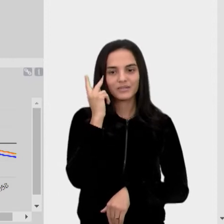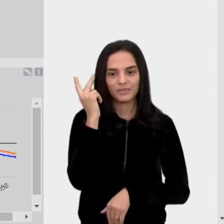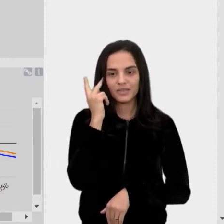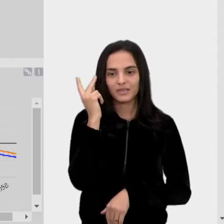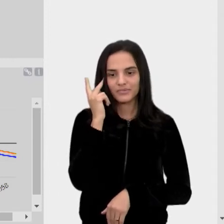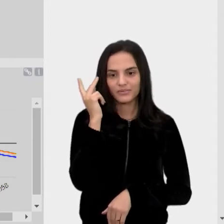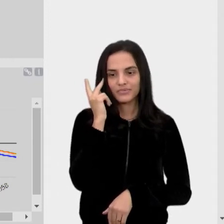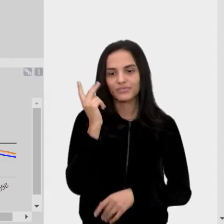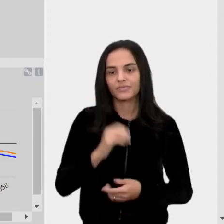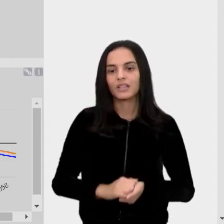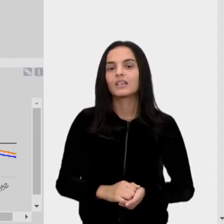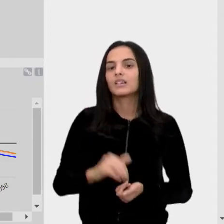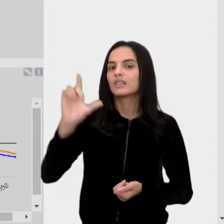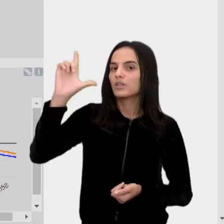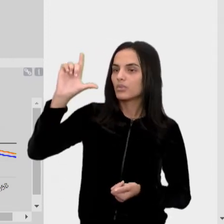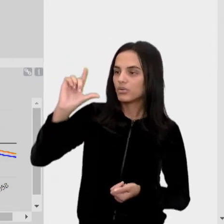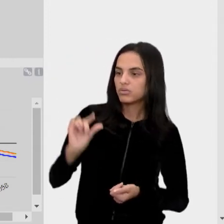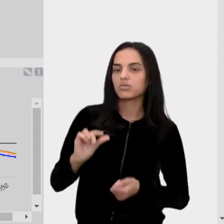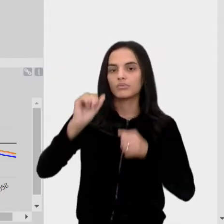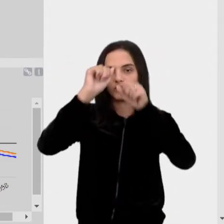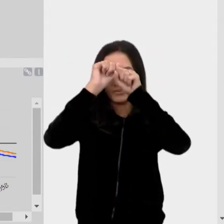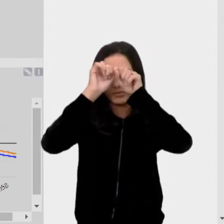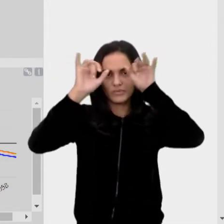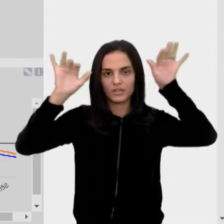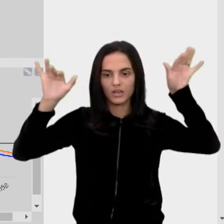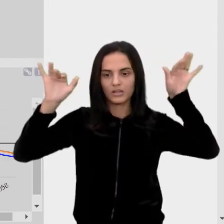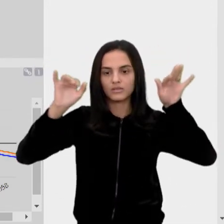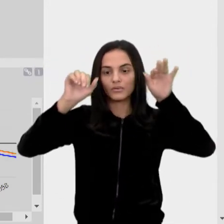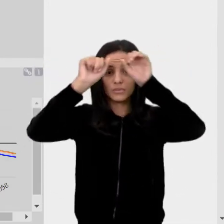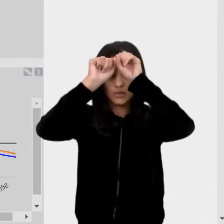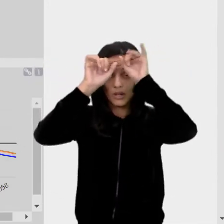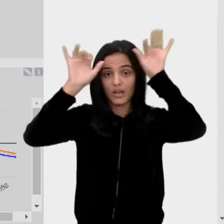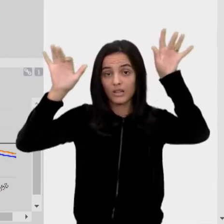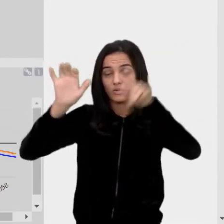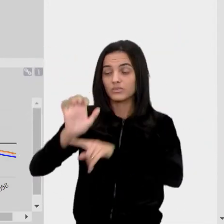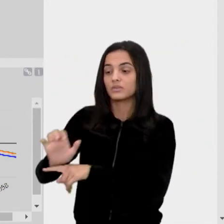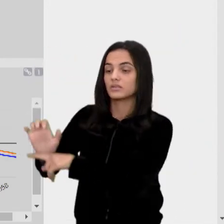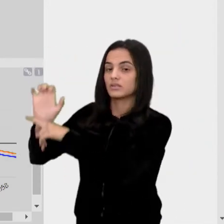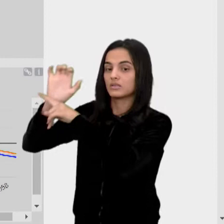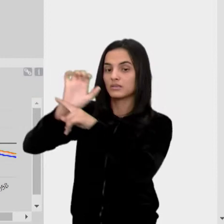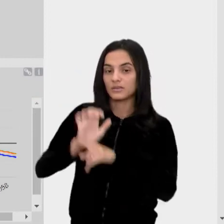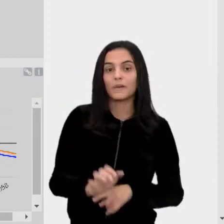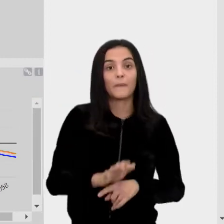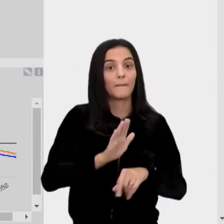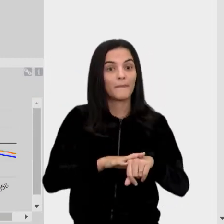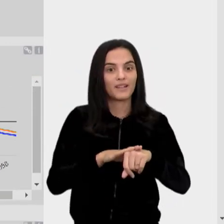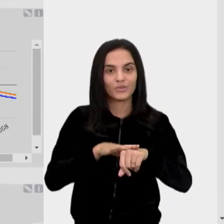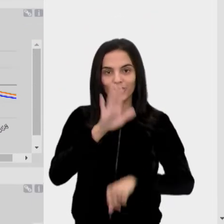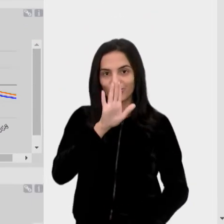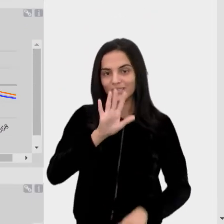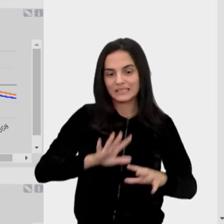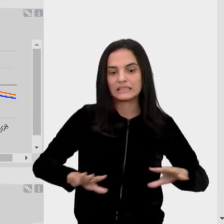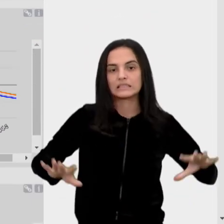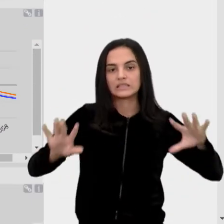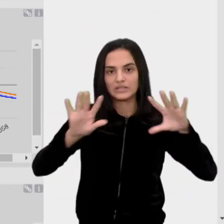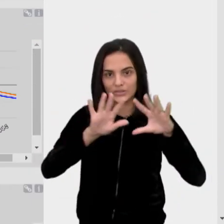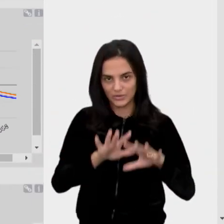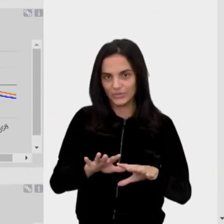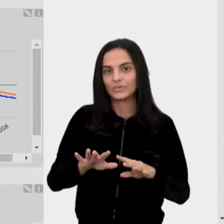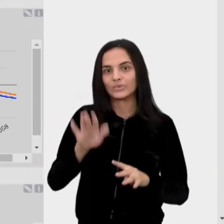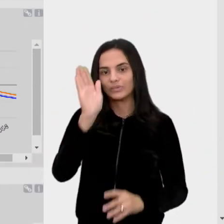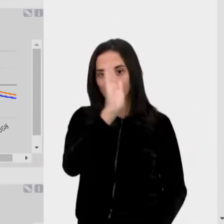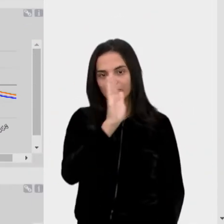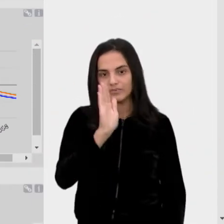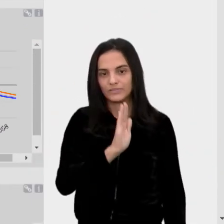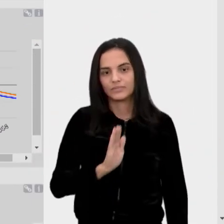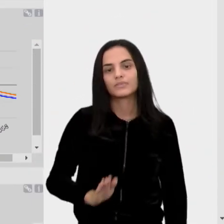né? E abaixo, né, do Acre, né? O Acre é o estado que tem um tempo médio maior de todas as federações